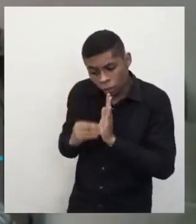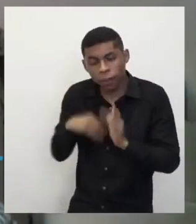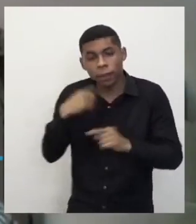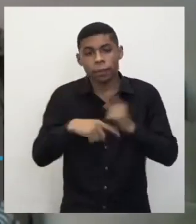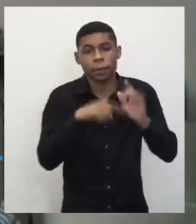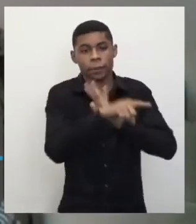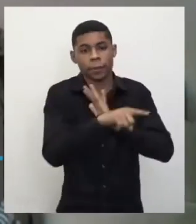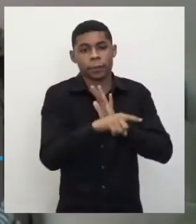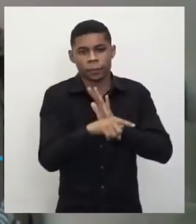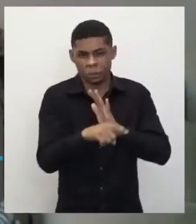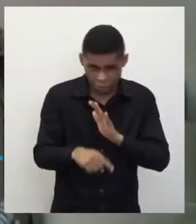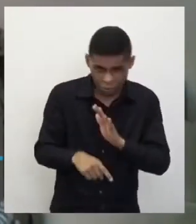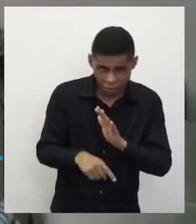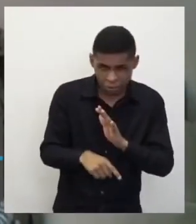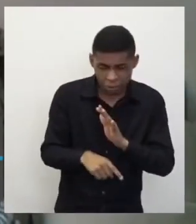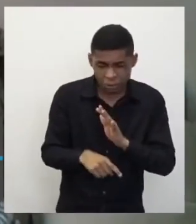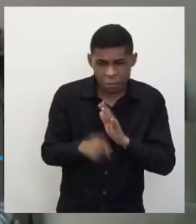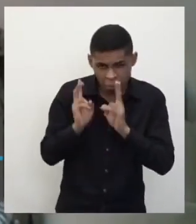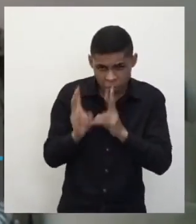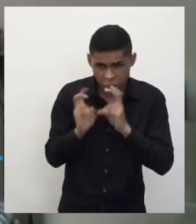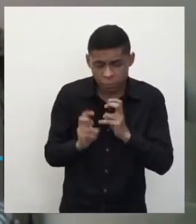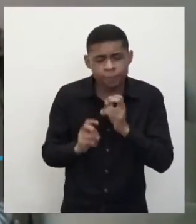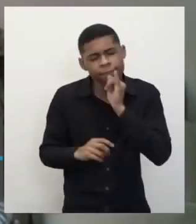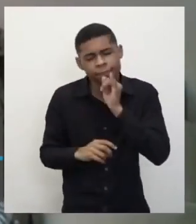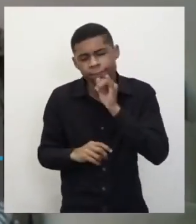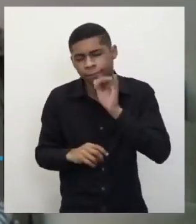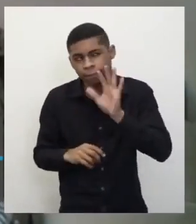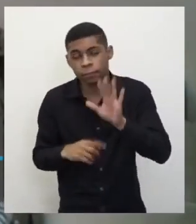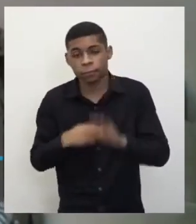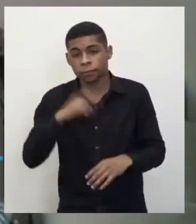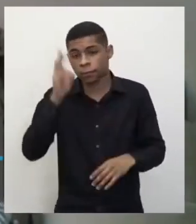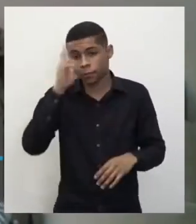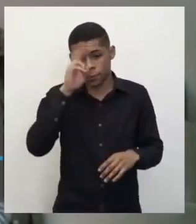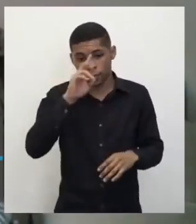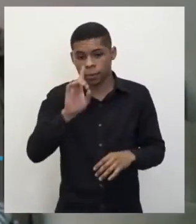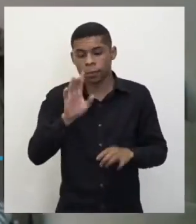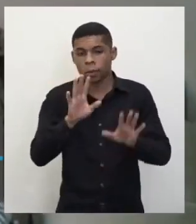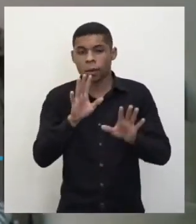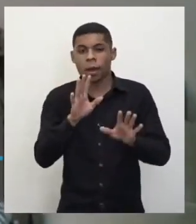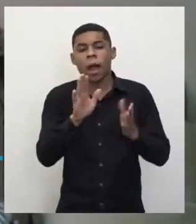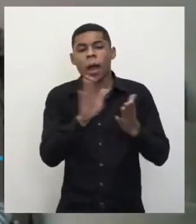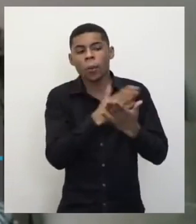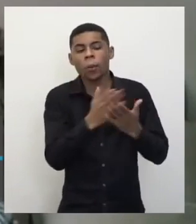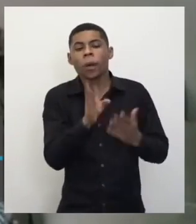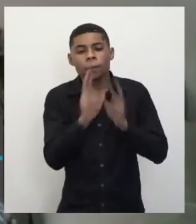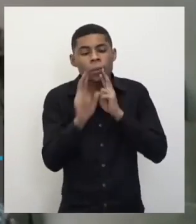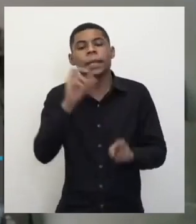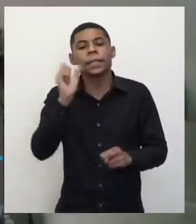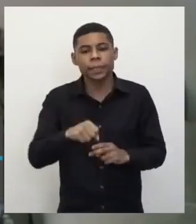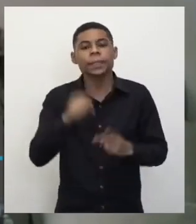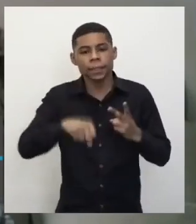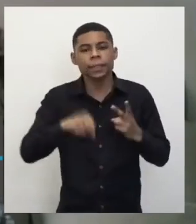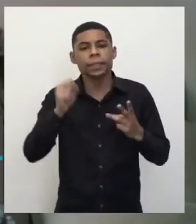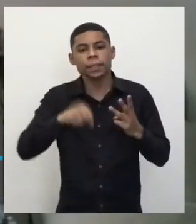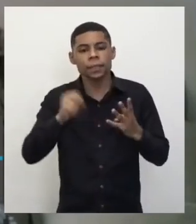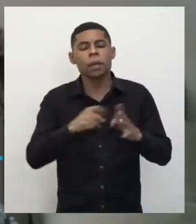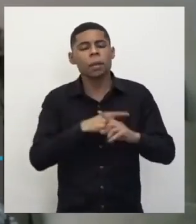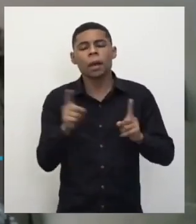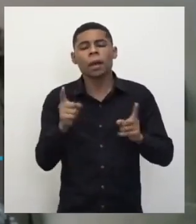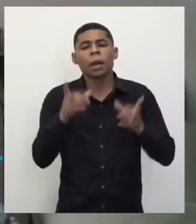exemplo, eu não lembro aí o que... sim, só colocaram sim, né? Acho que vocês não